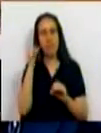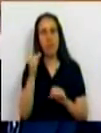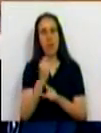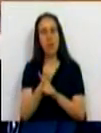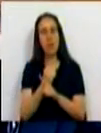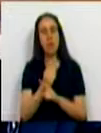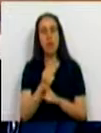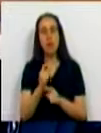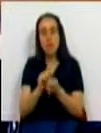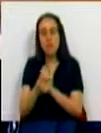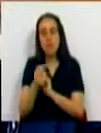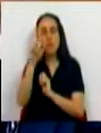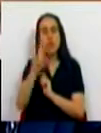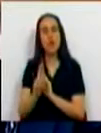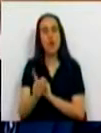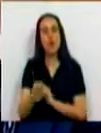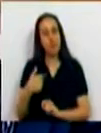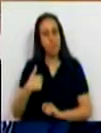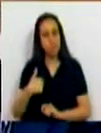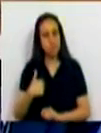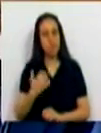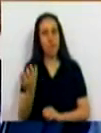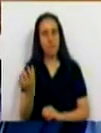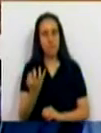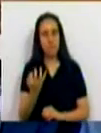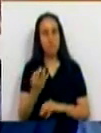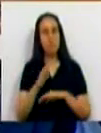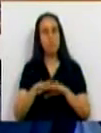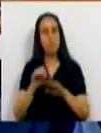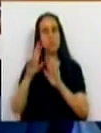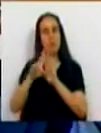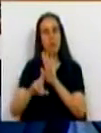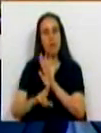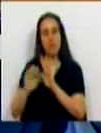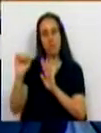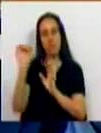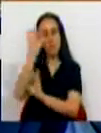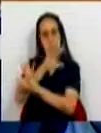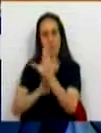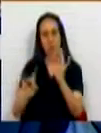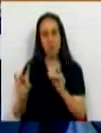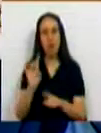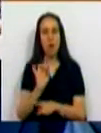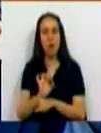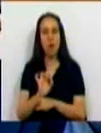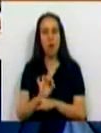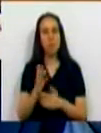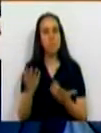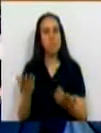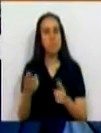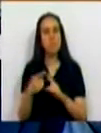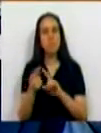da alteração. Sei que resulta de uma regra europeia relativamente à